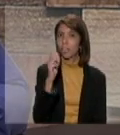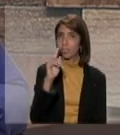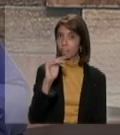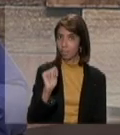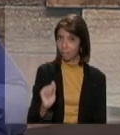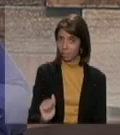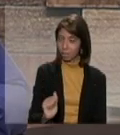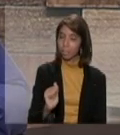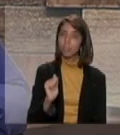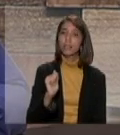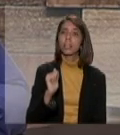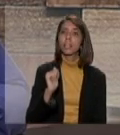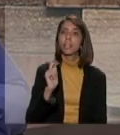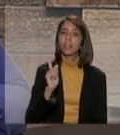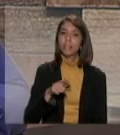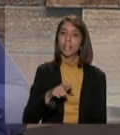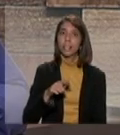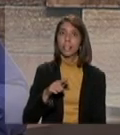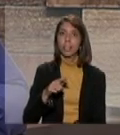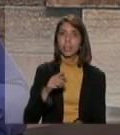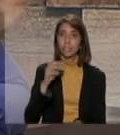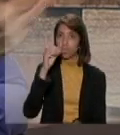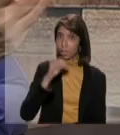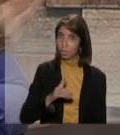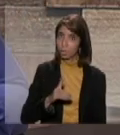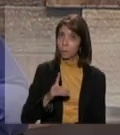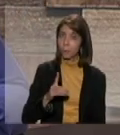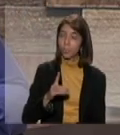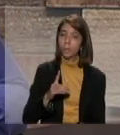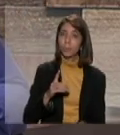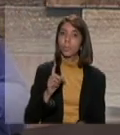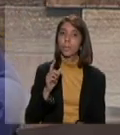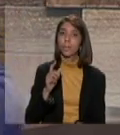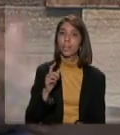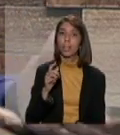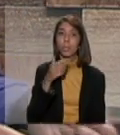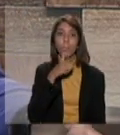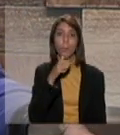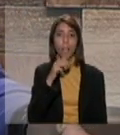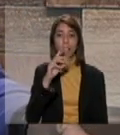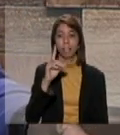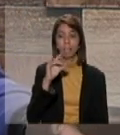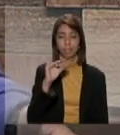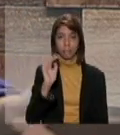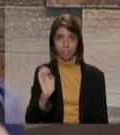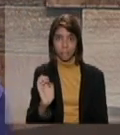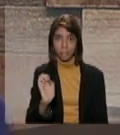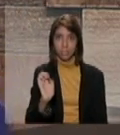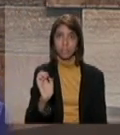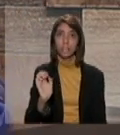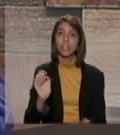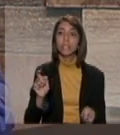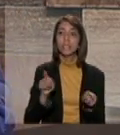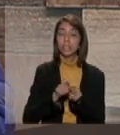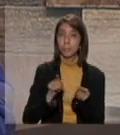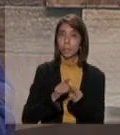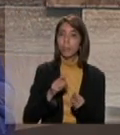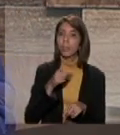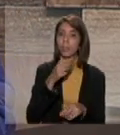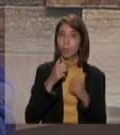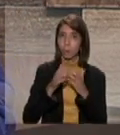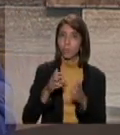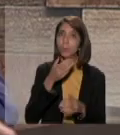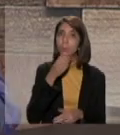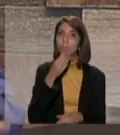Prata, que era dirigida pela Denise Sarraceni e que